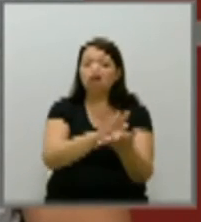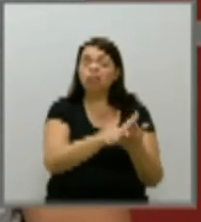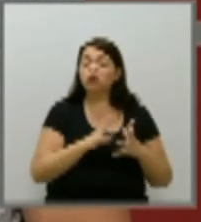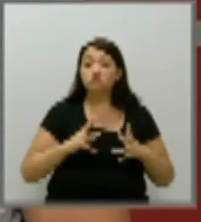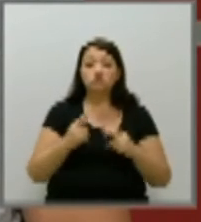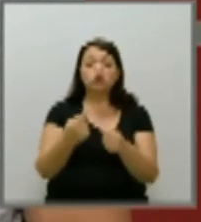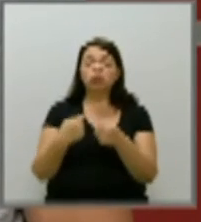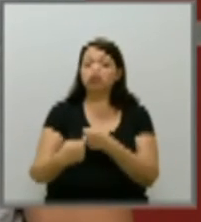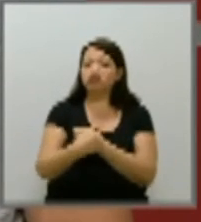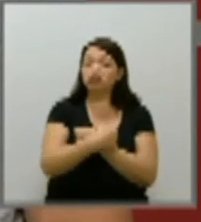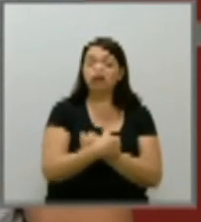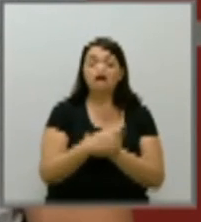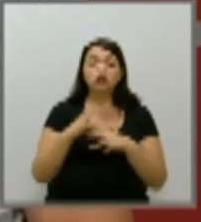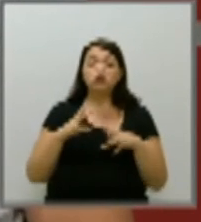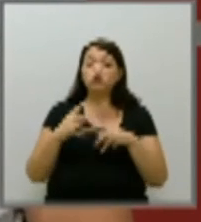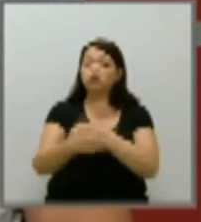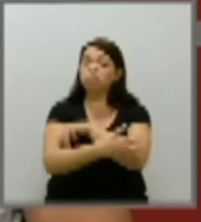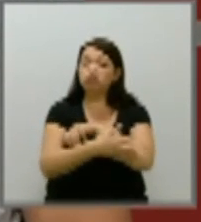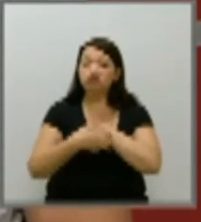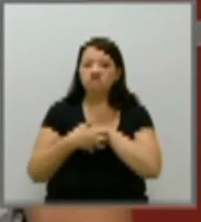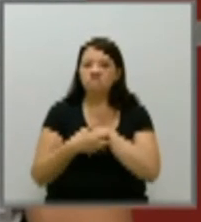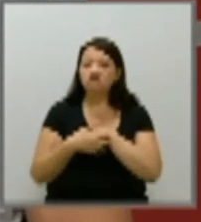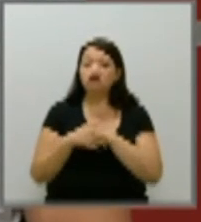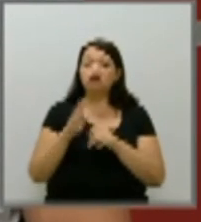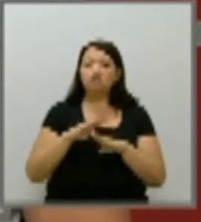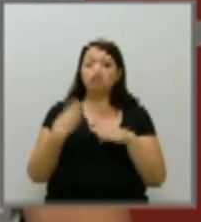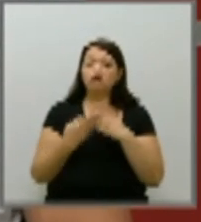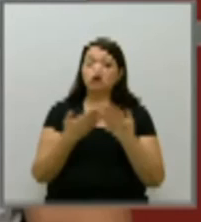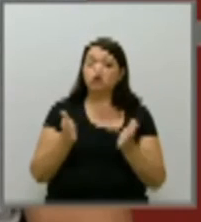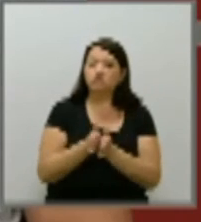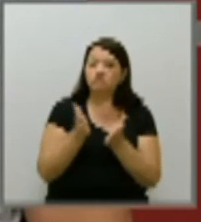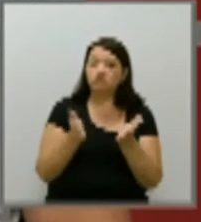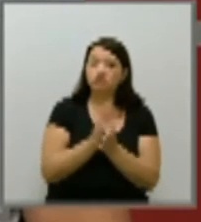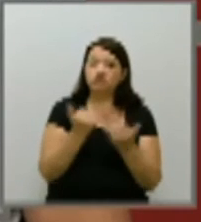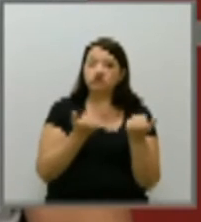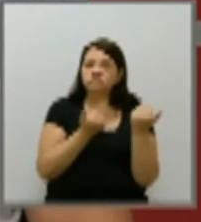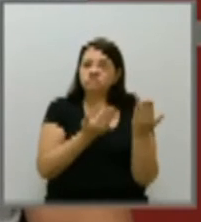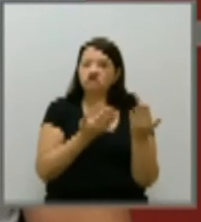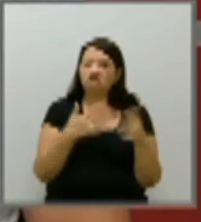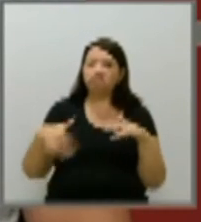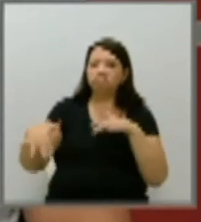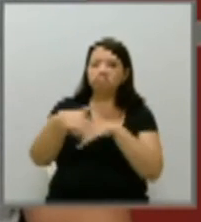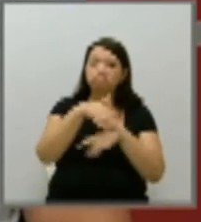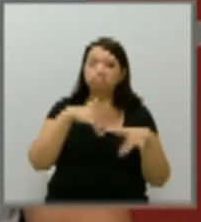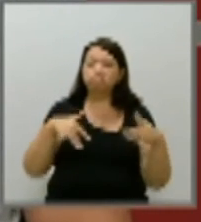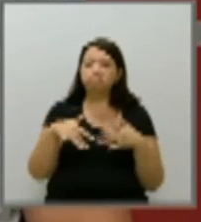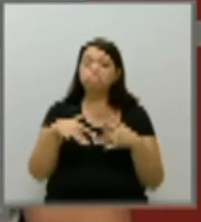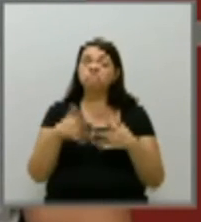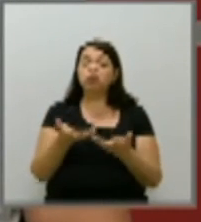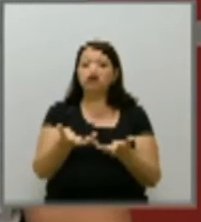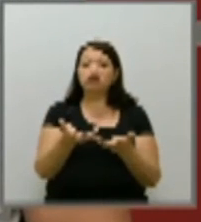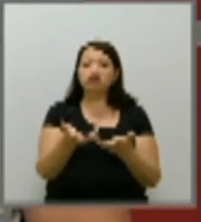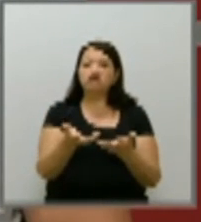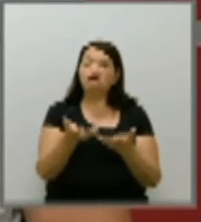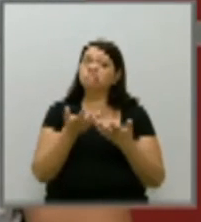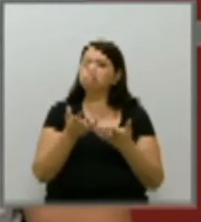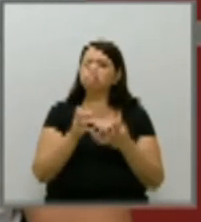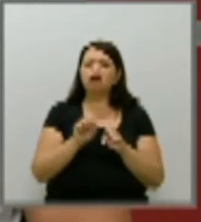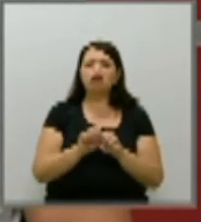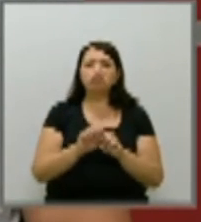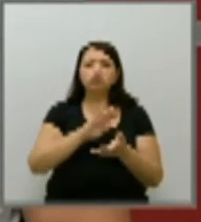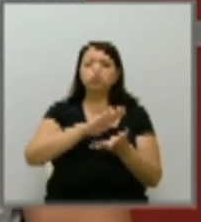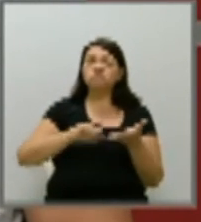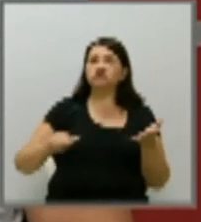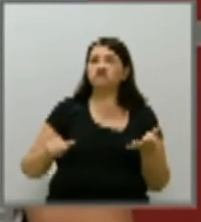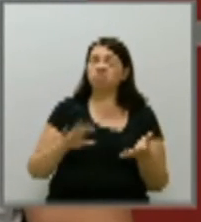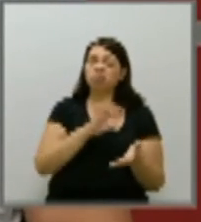cidades, em todas as periferias, nos bairros pobres, onde a juventude transita. Digamos, queremos que seja a desmilitarização da polícia